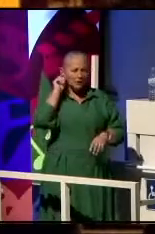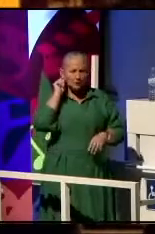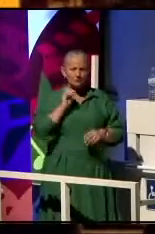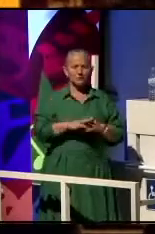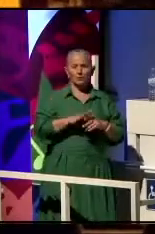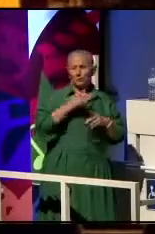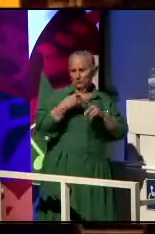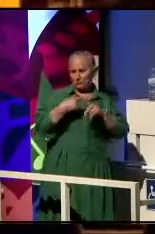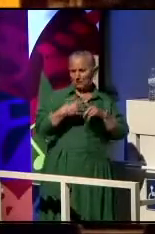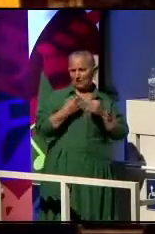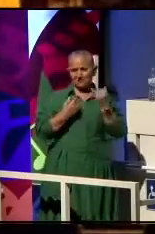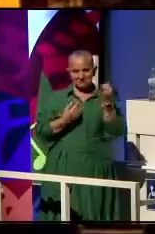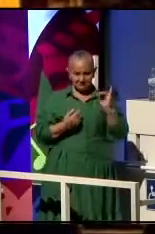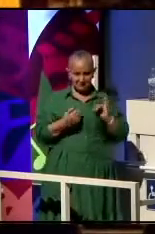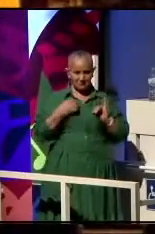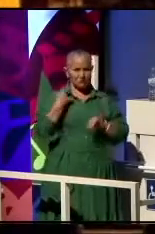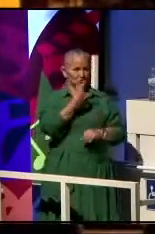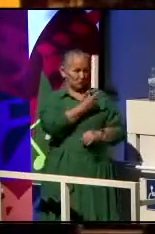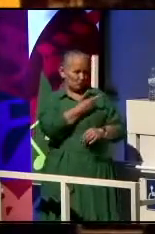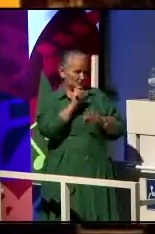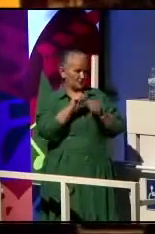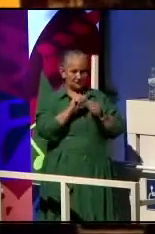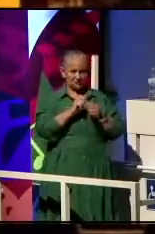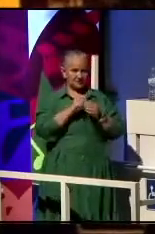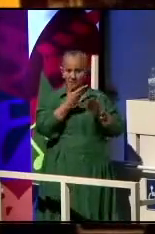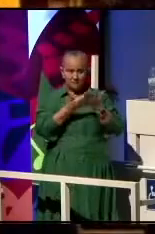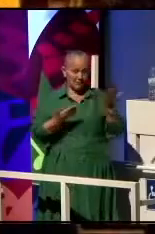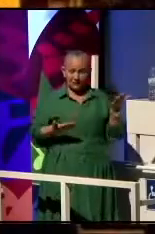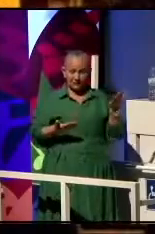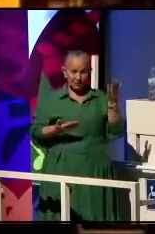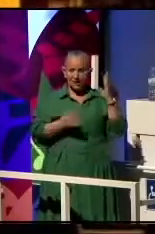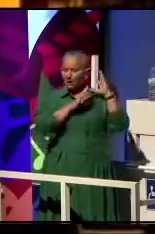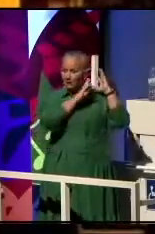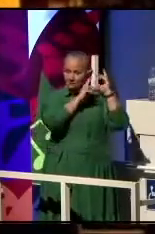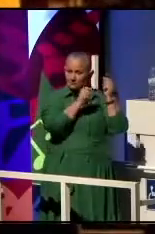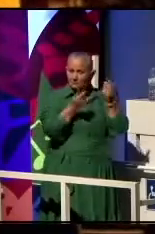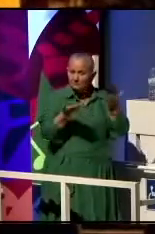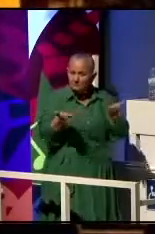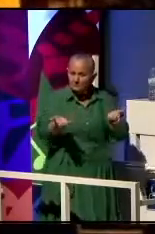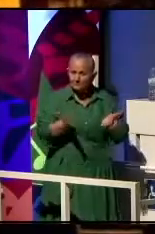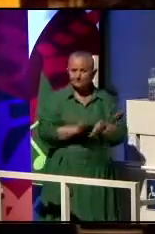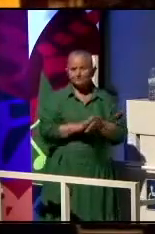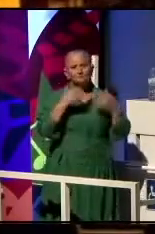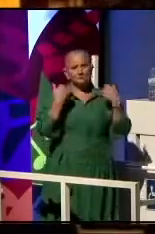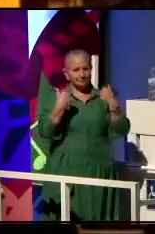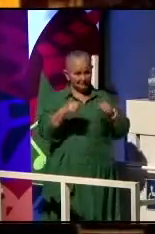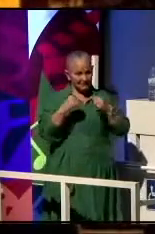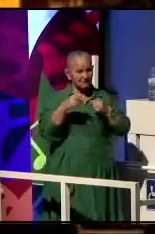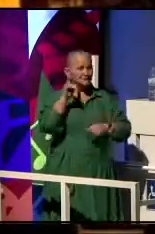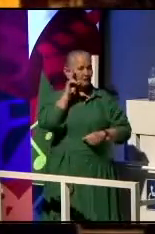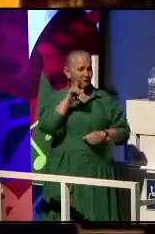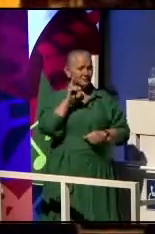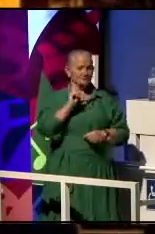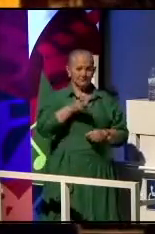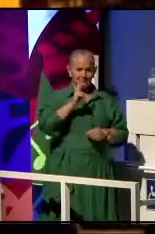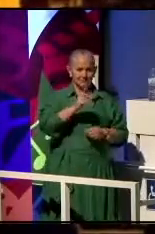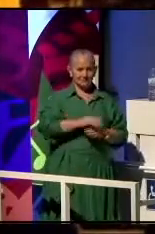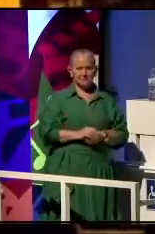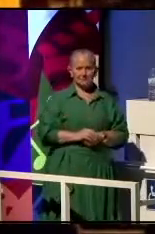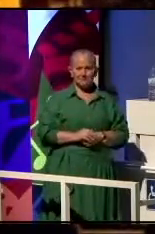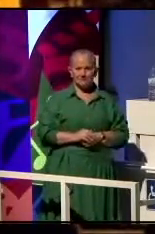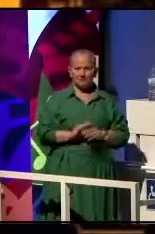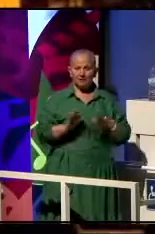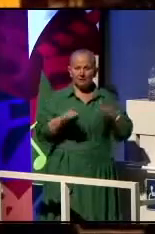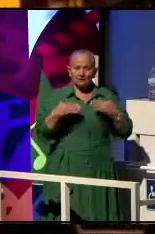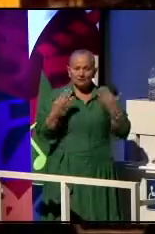Porque se a gente não fizer isso, vai se perder essa memória. E a gente não pode deixar o que é bom, tem que ser preservado, né? Então,